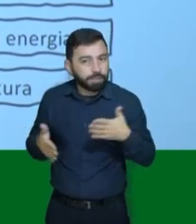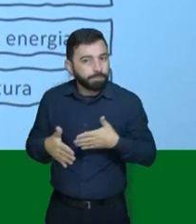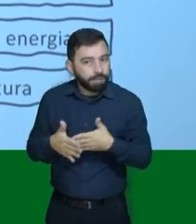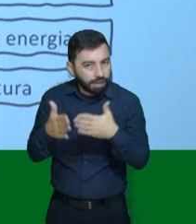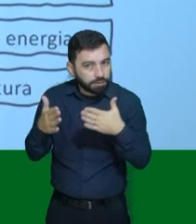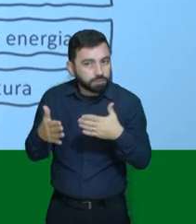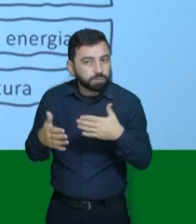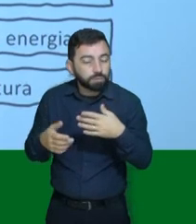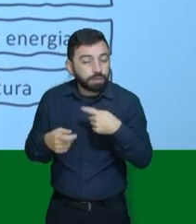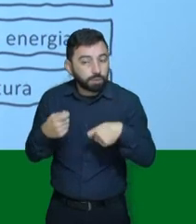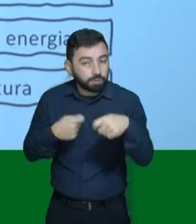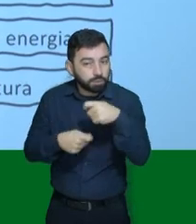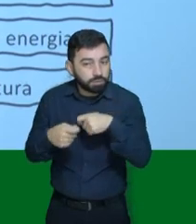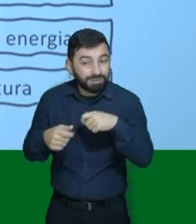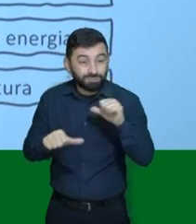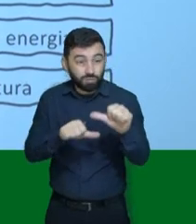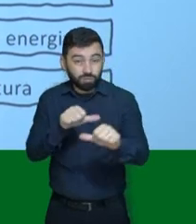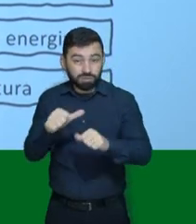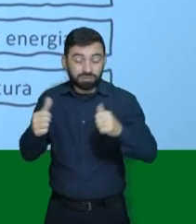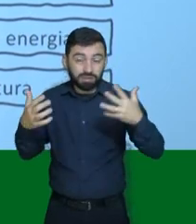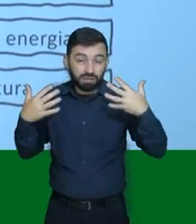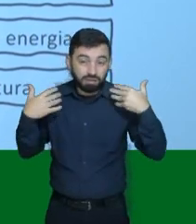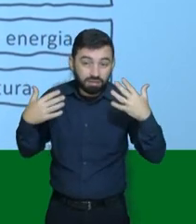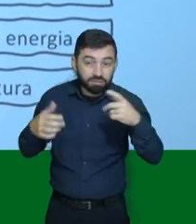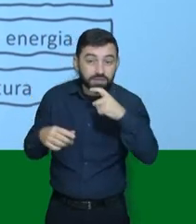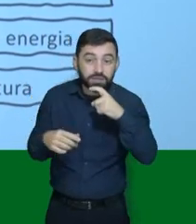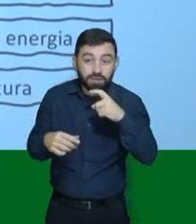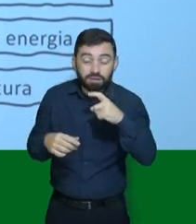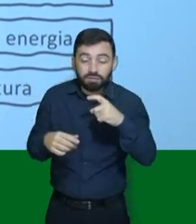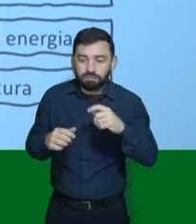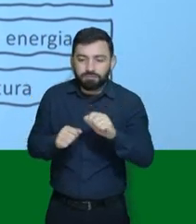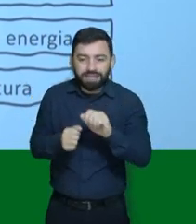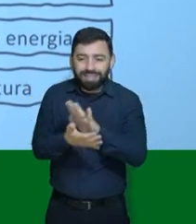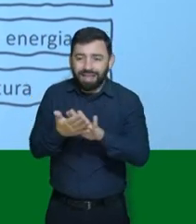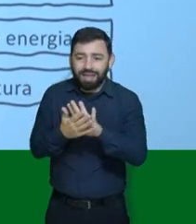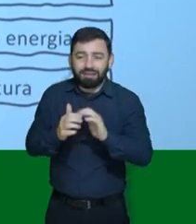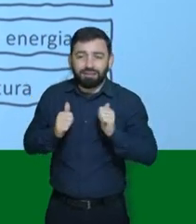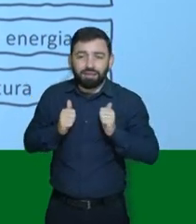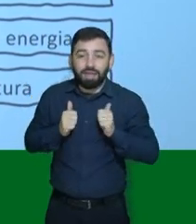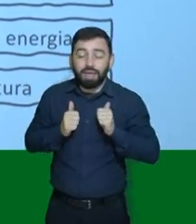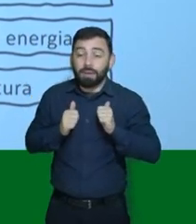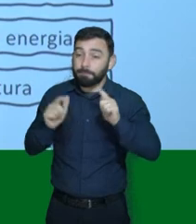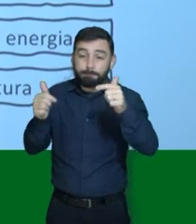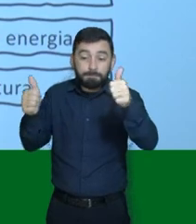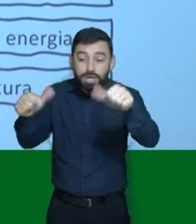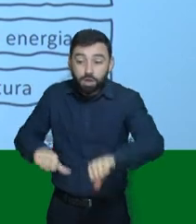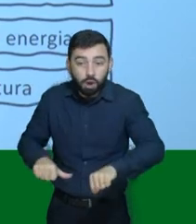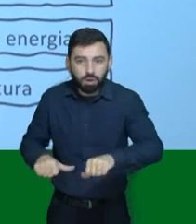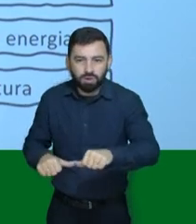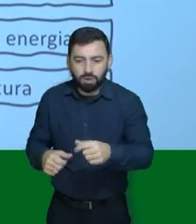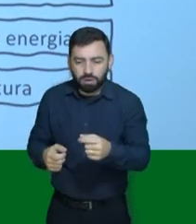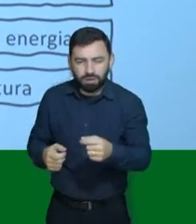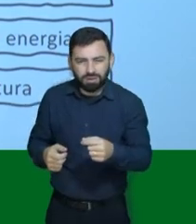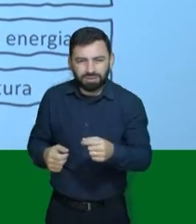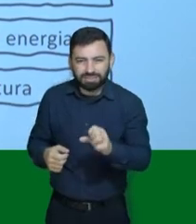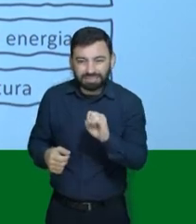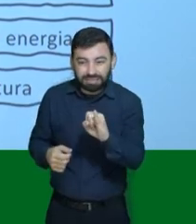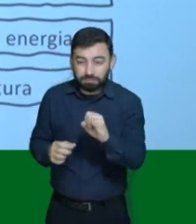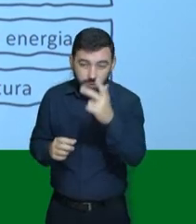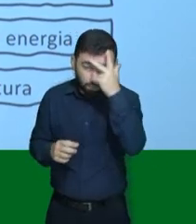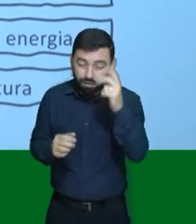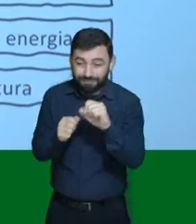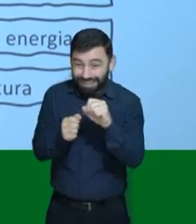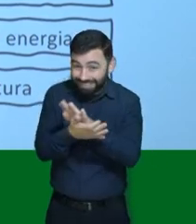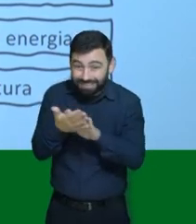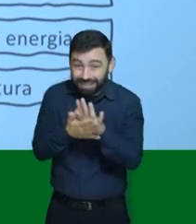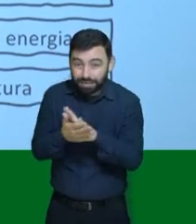e nos empregos, das mudanças climáticas e não fazer nada, é muito maior. Tá? O custo da inação,